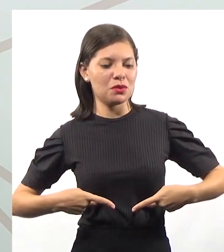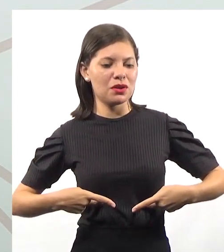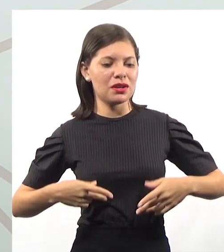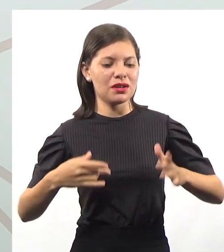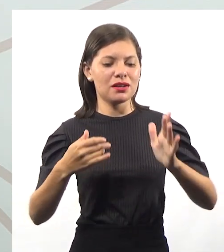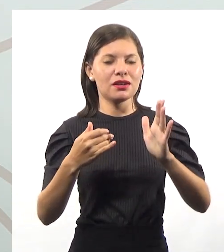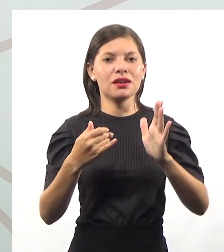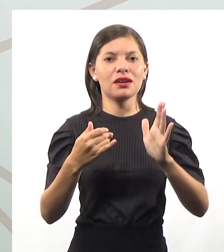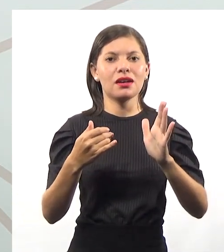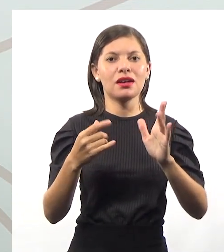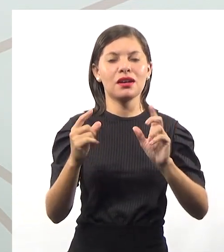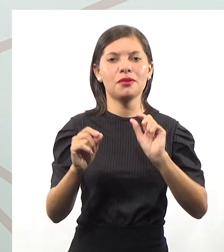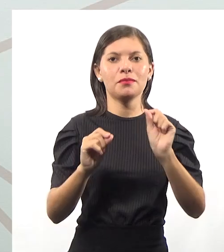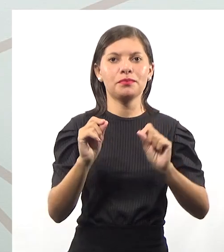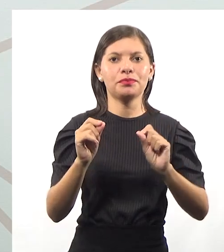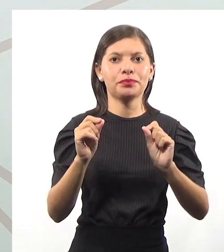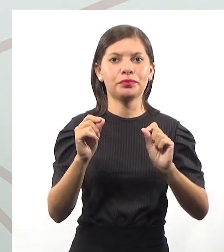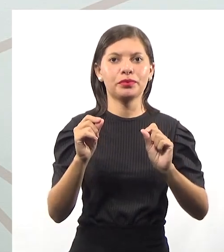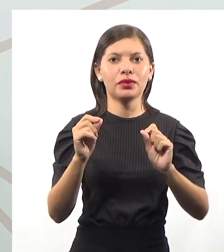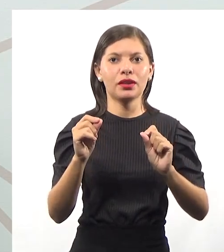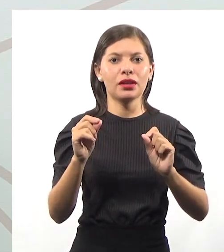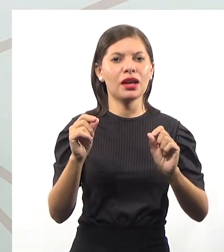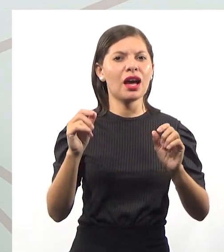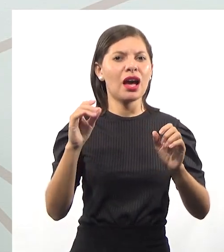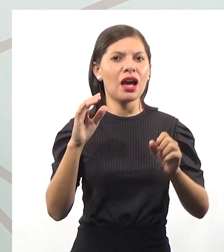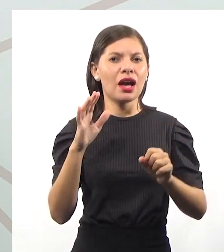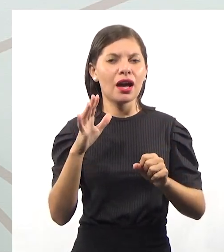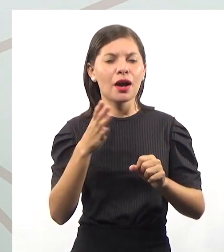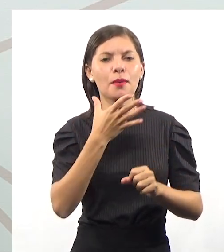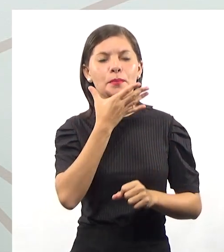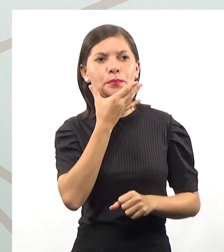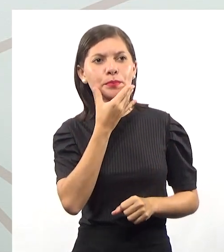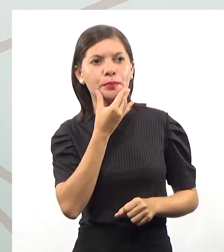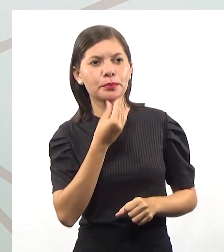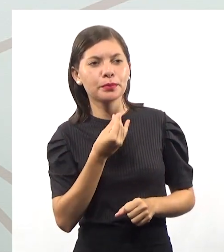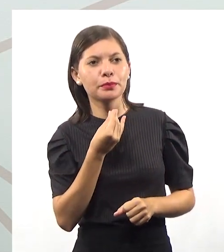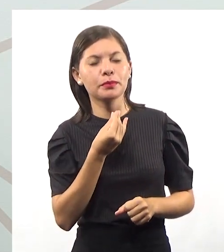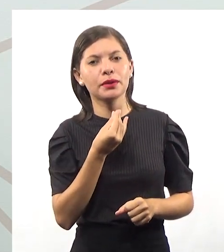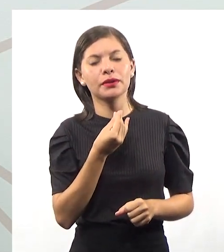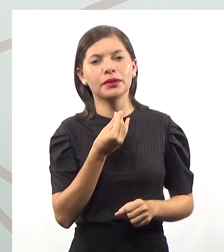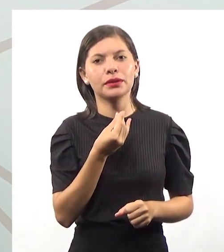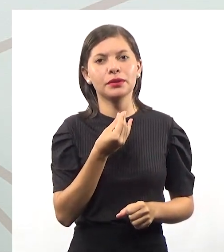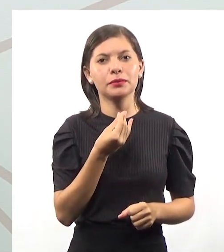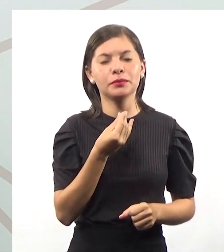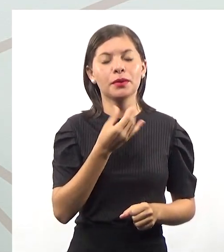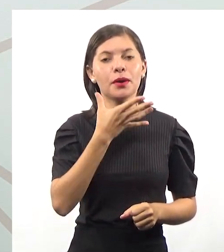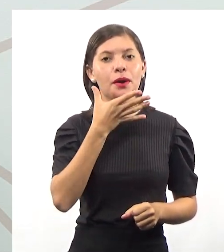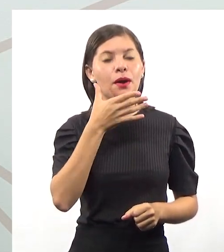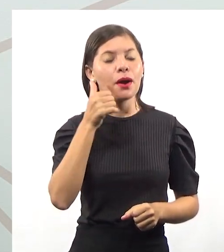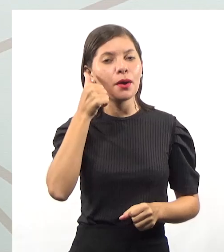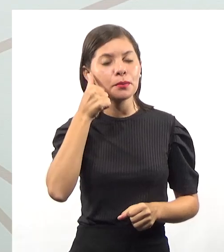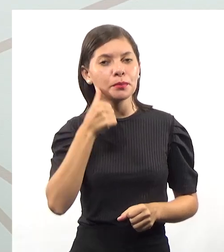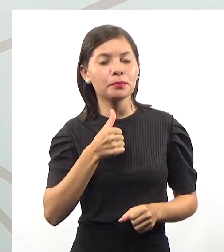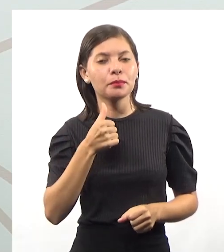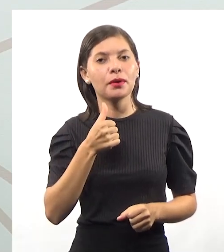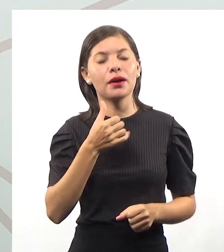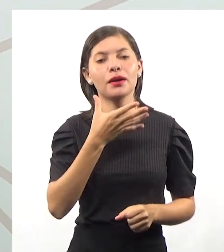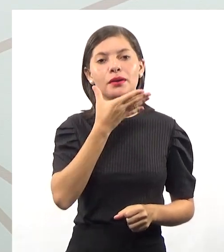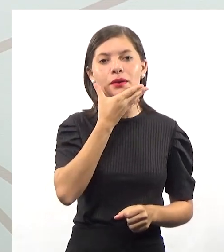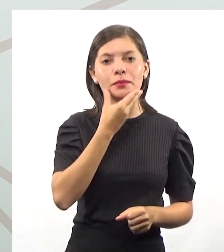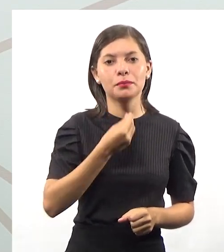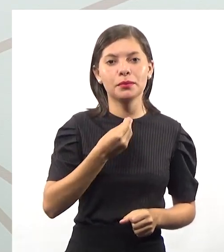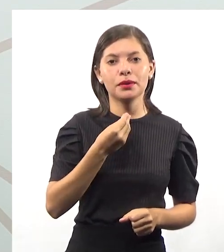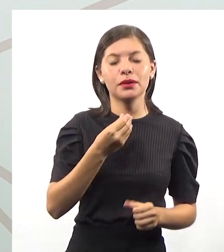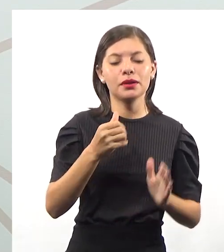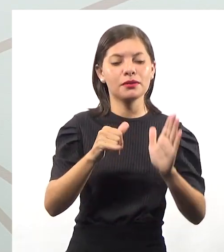enquanto indivíduo. Ela está muito ligada à mãe, por ainda não reconhecer a sua própria identidade.